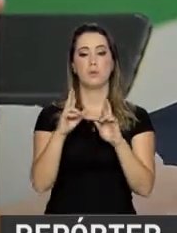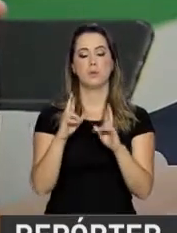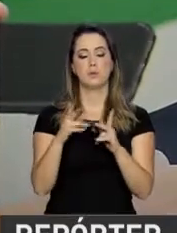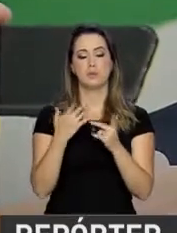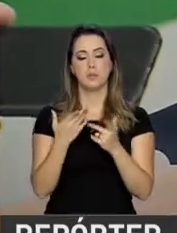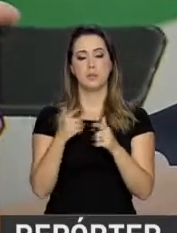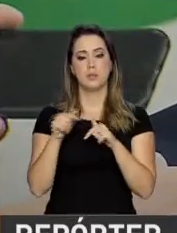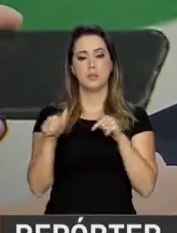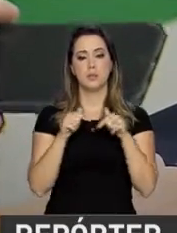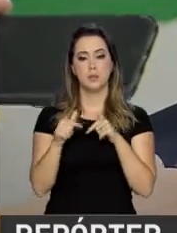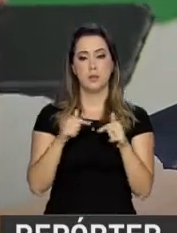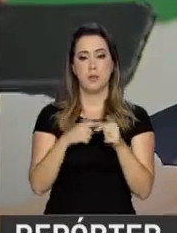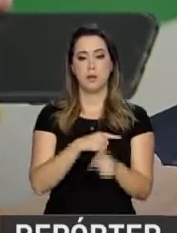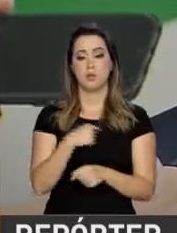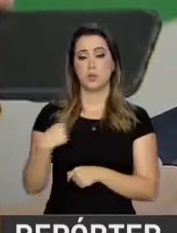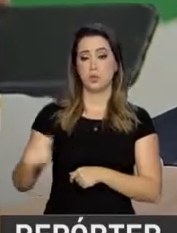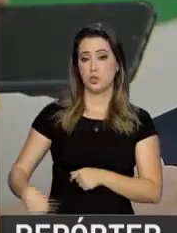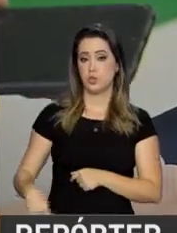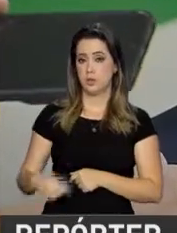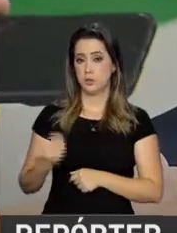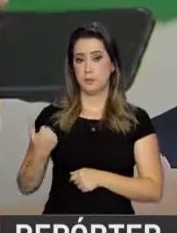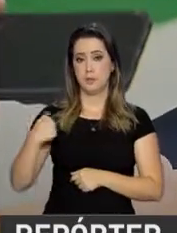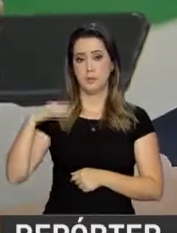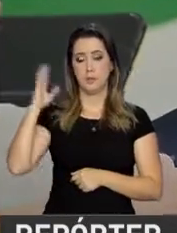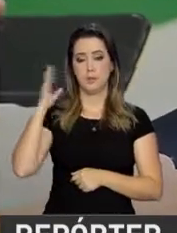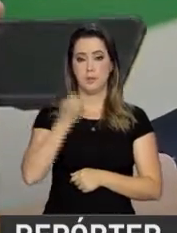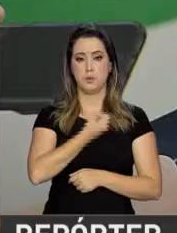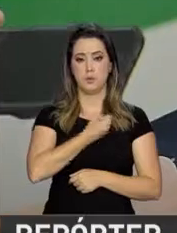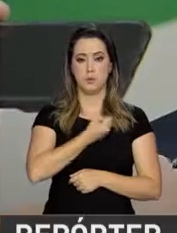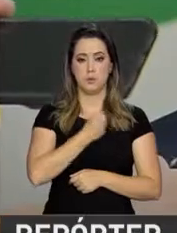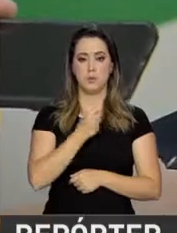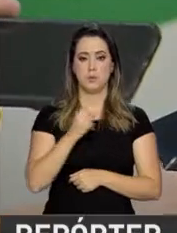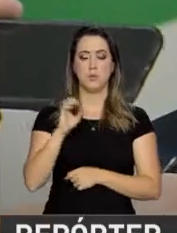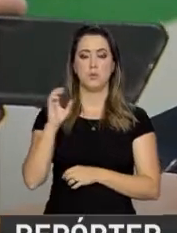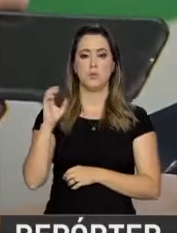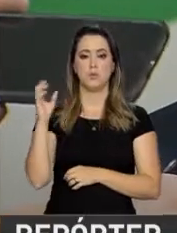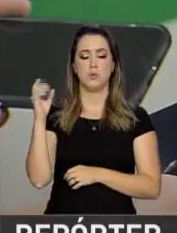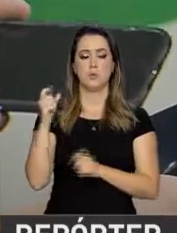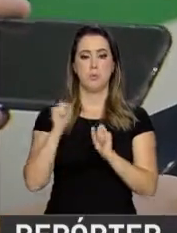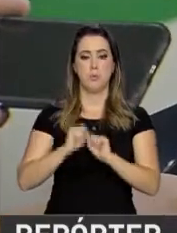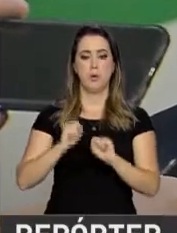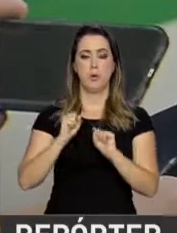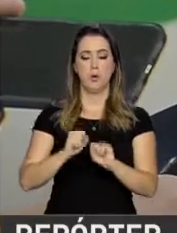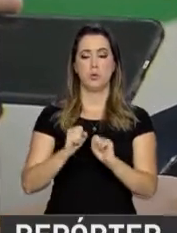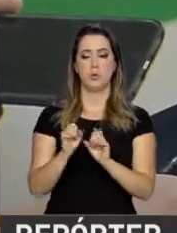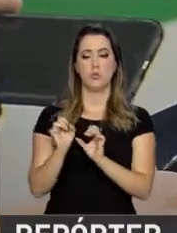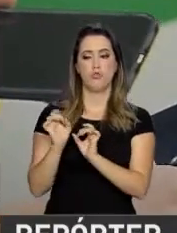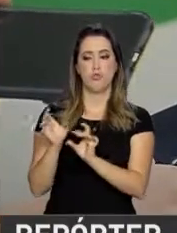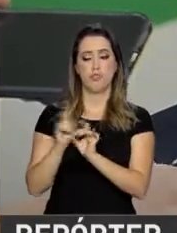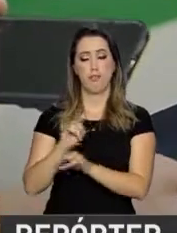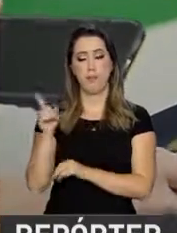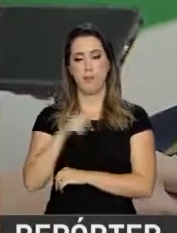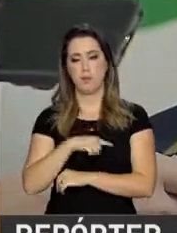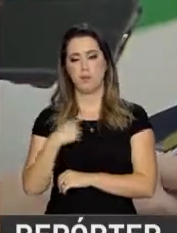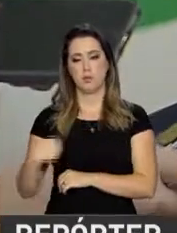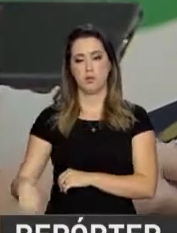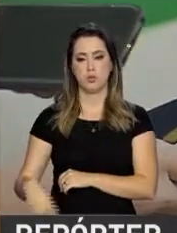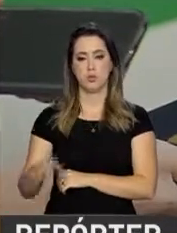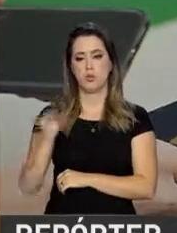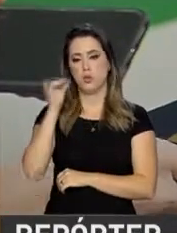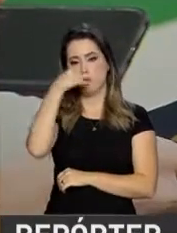missão chinesa para aumentar o número de plantas que pode exportar suínos, bovinos e aves para a